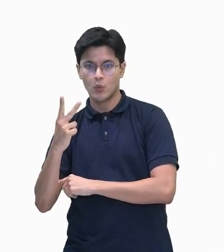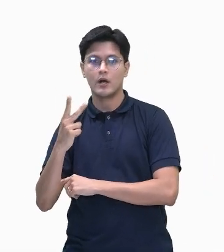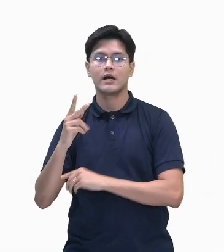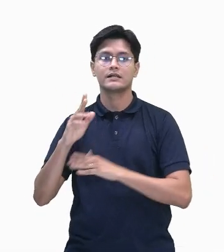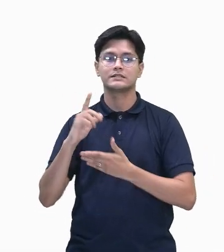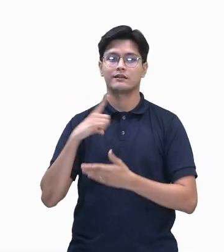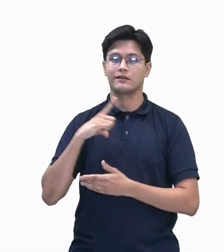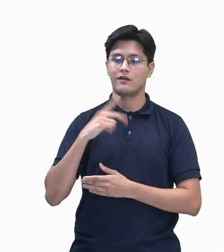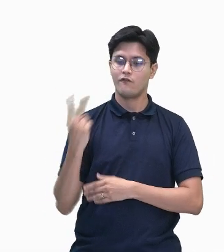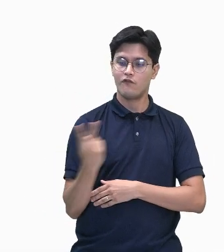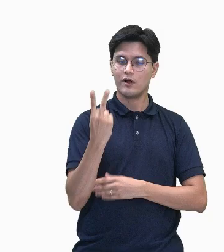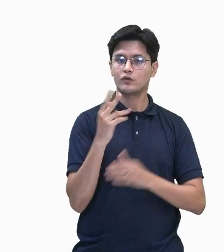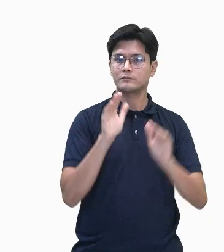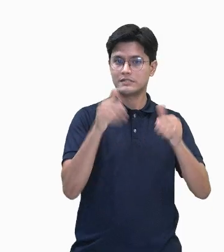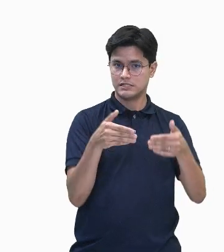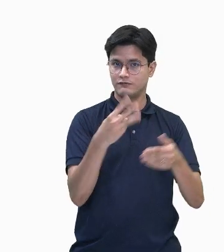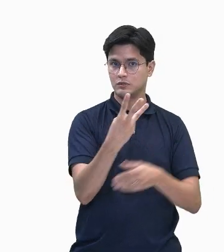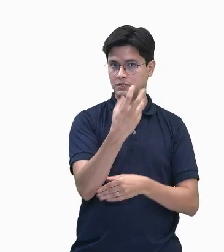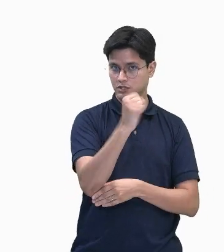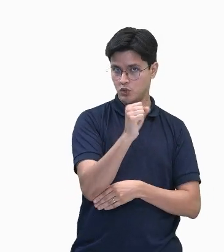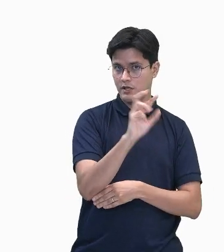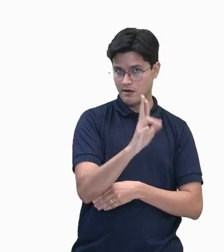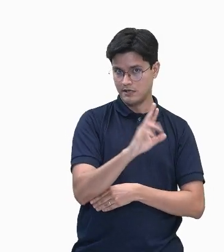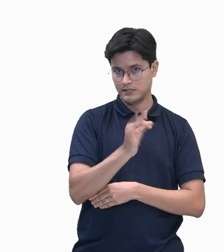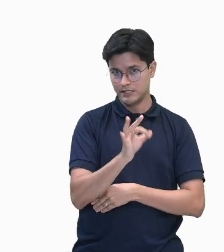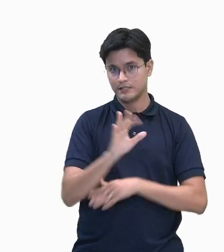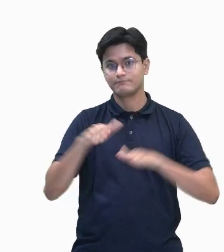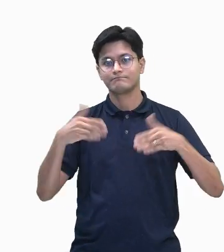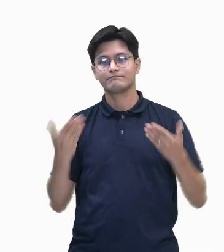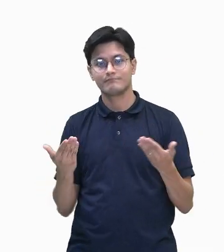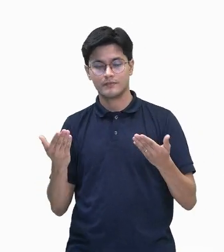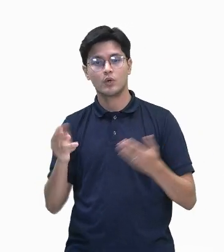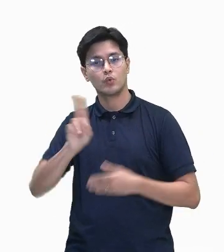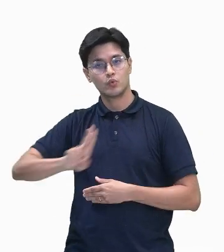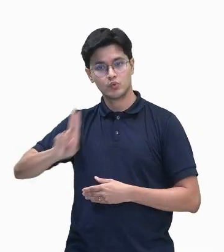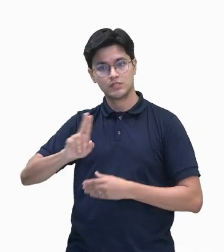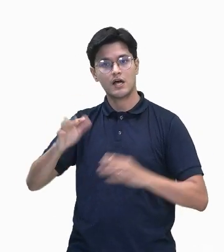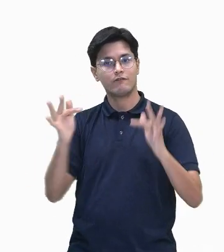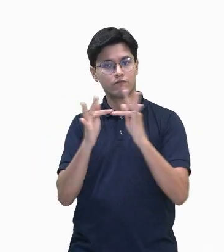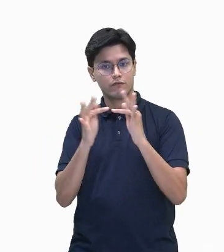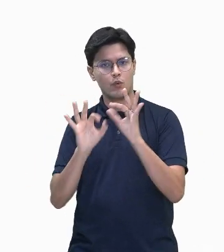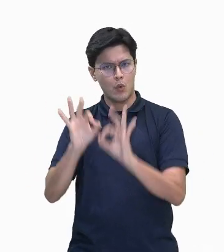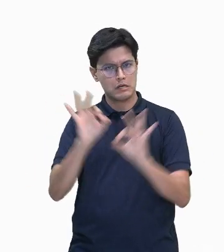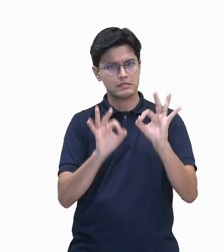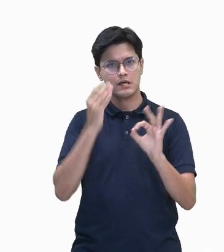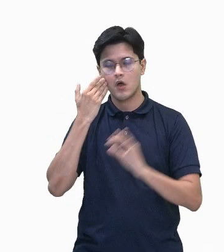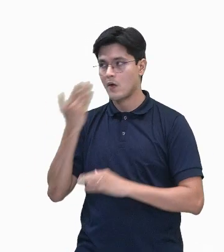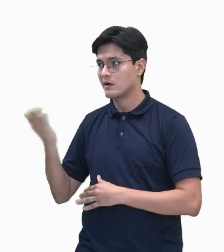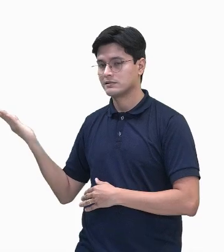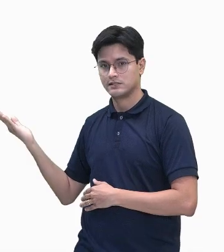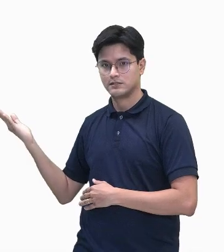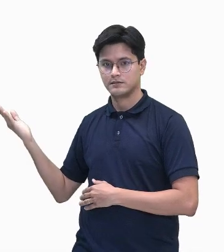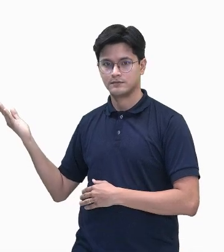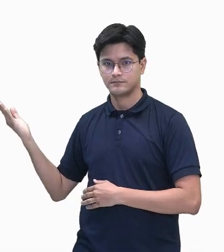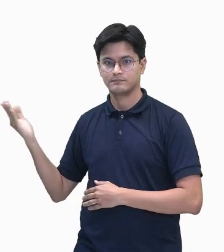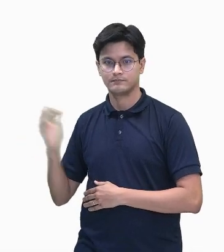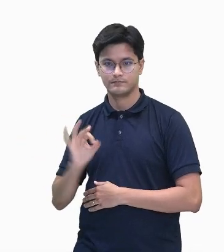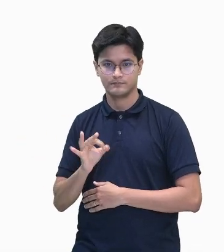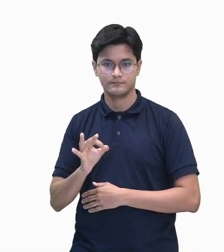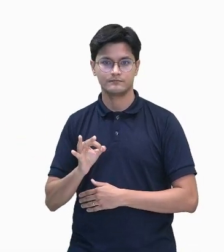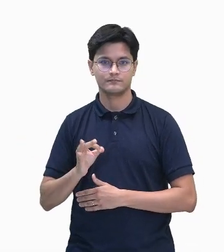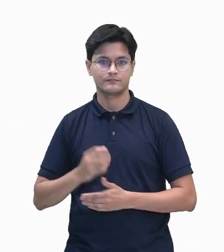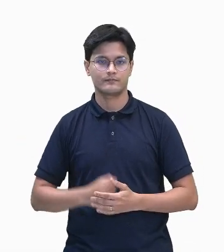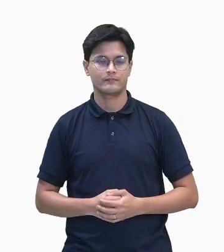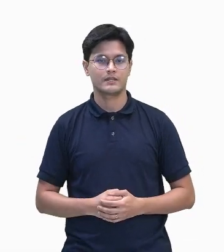50, tá bom? Então, essa fórmula aqui, essa função, ela vai nos dar para x maior